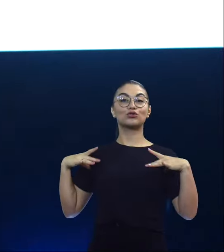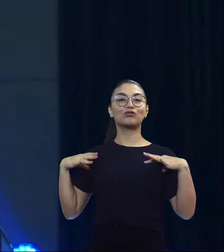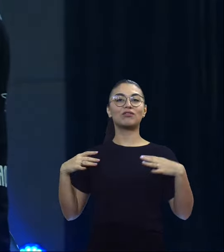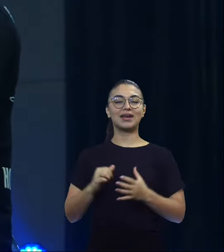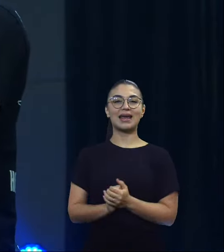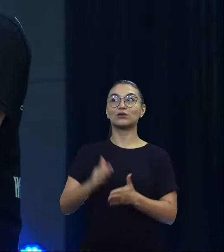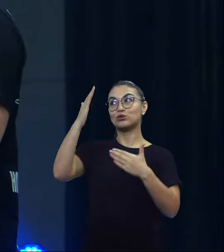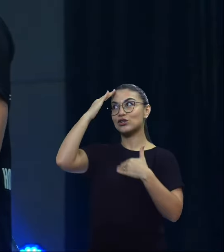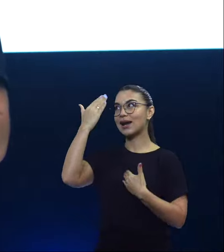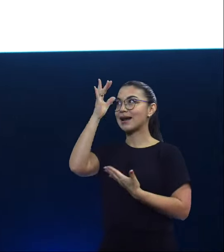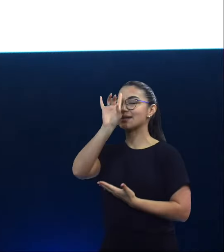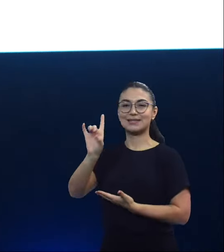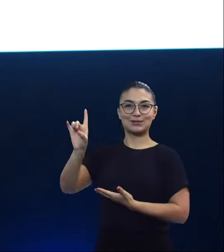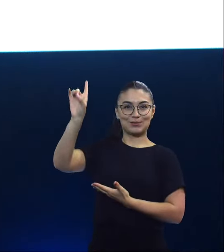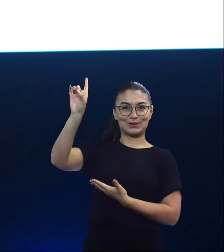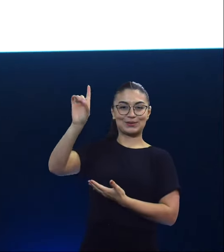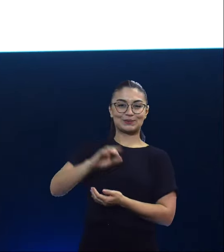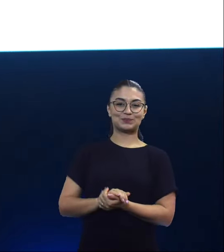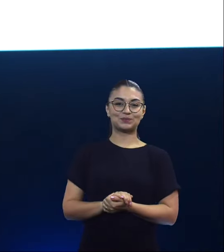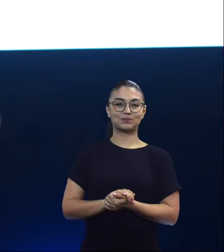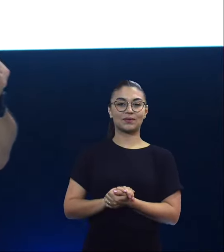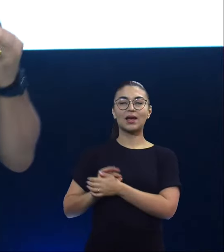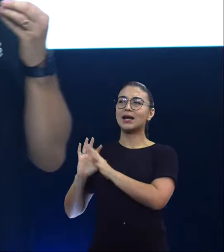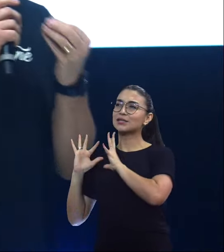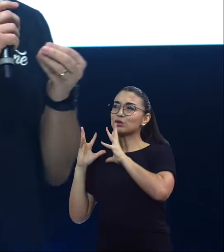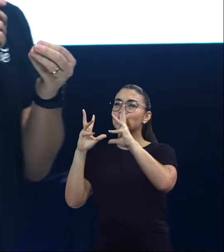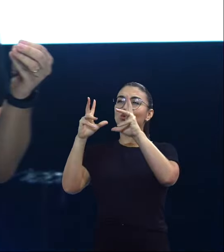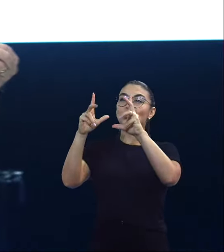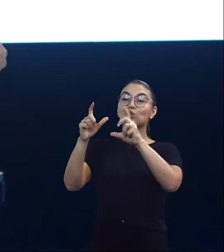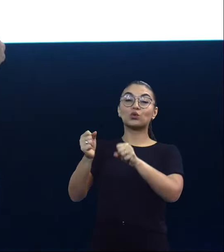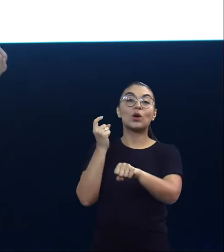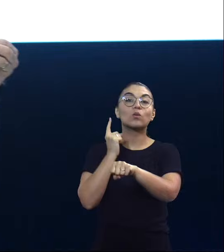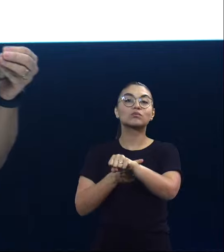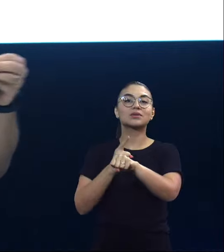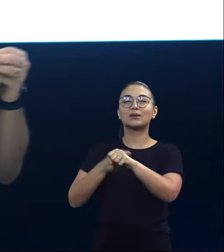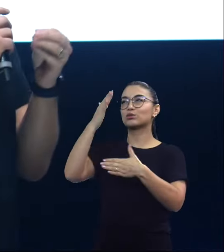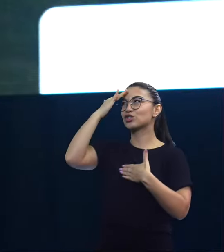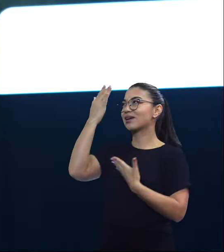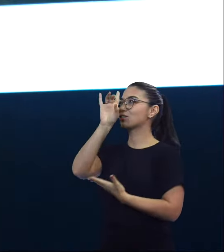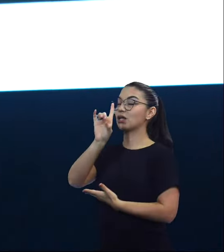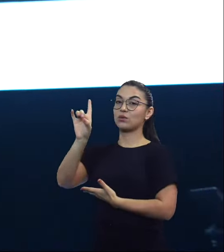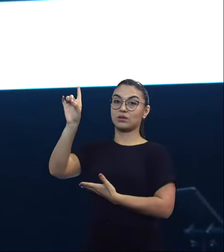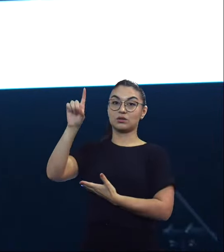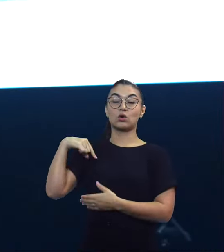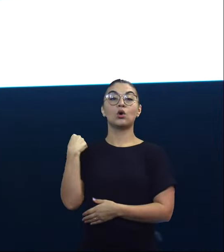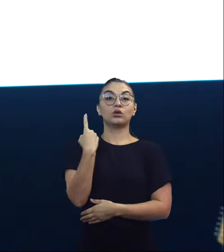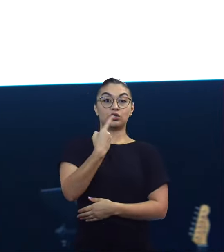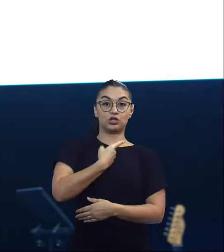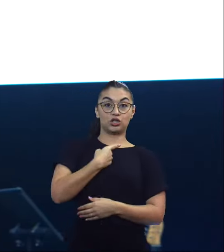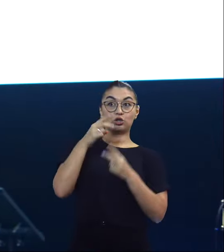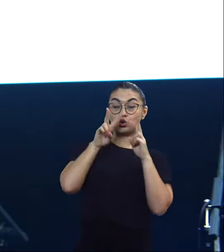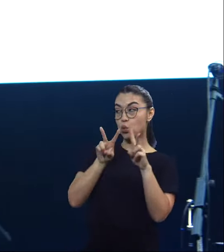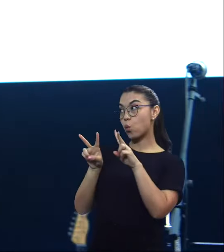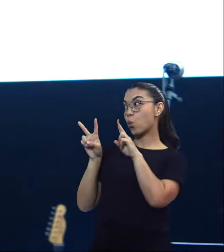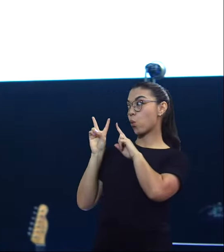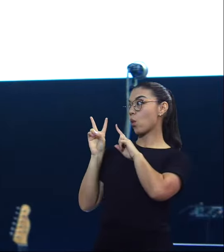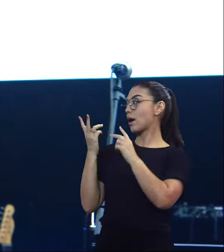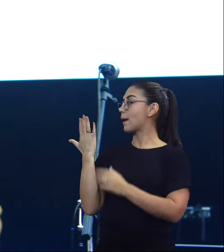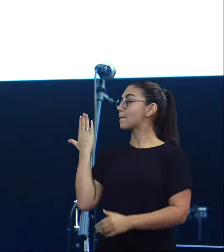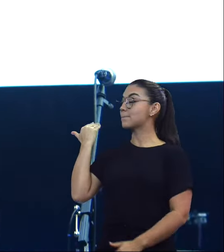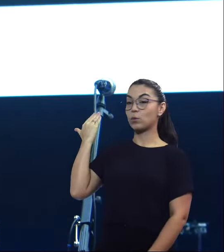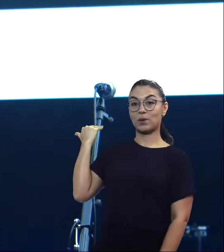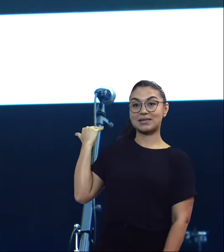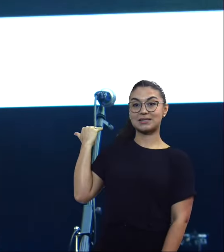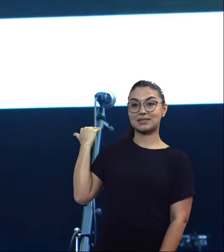história é que toda ela tem a ver com um tempo de gratidão a Deus. Quando olhamos para o passado, para aquilo que Deus fez, e temos agora um